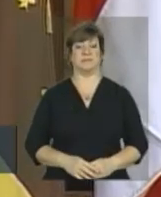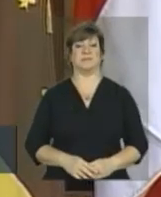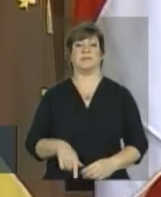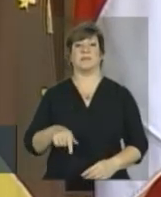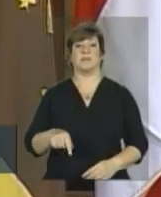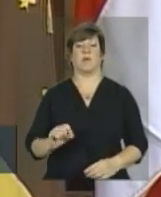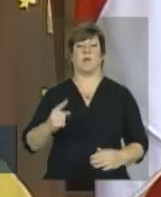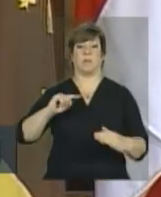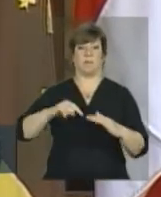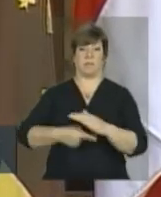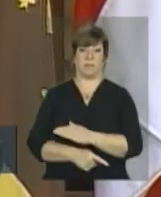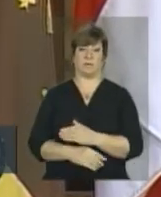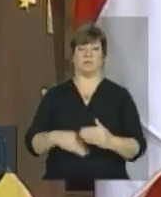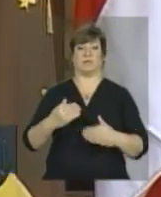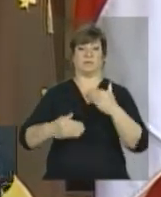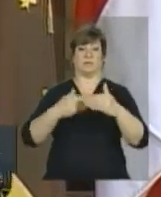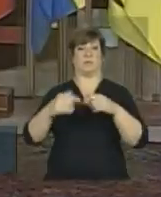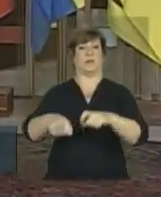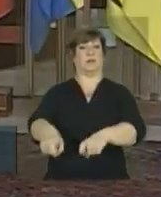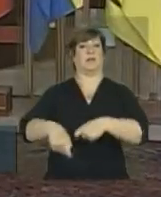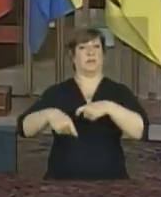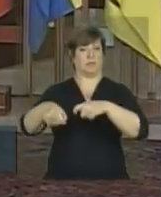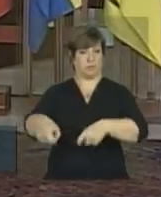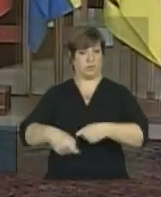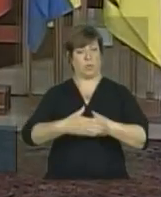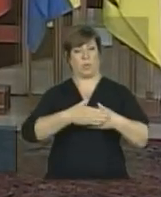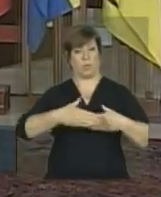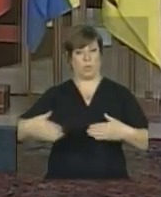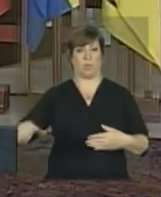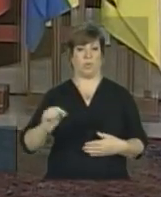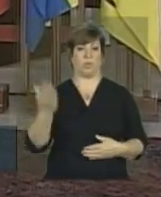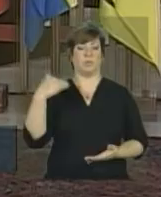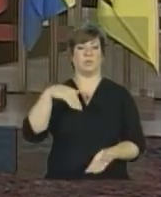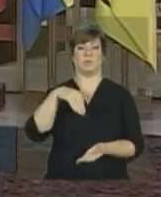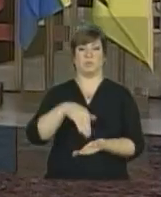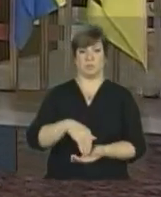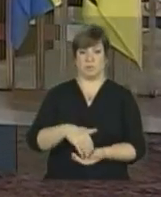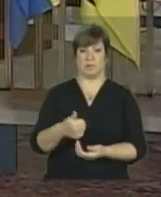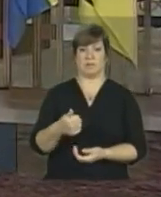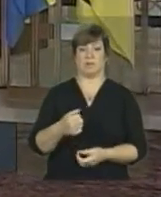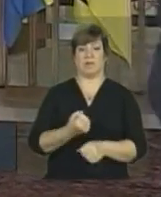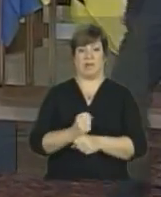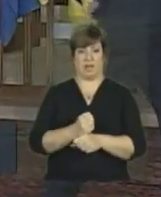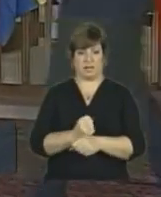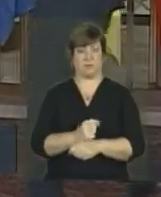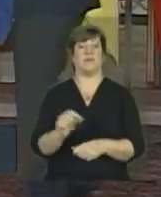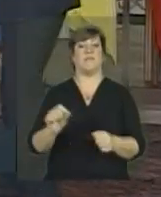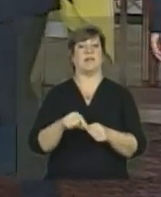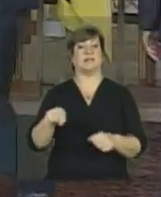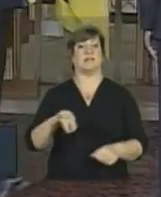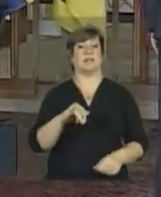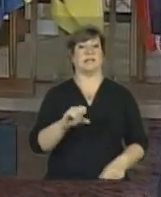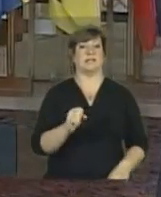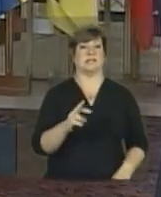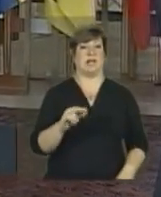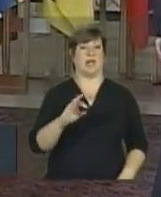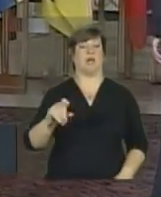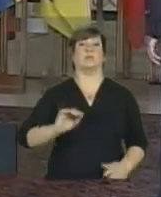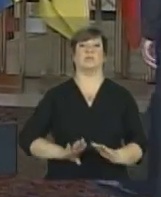intensivo desenvolvimento da agricultura ao longo das últimas décadas fez com que Israel se